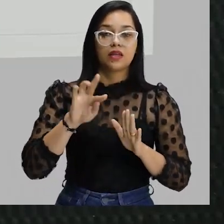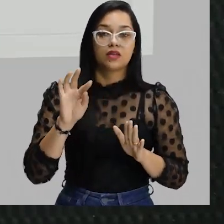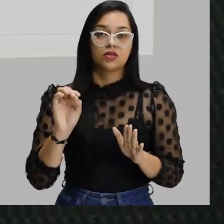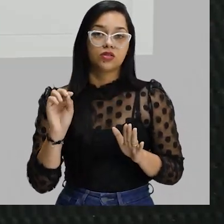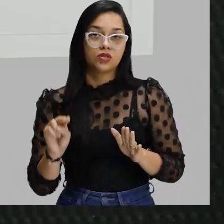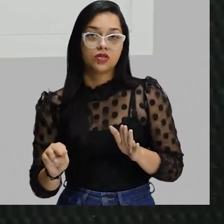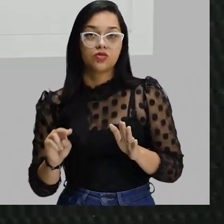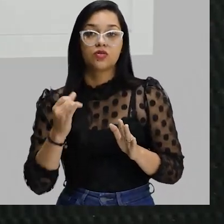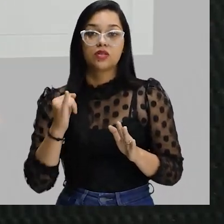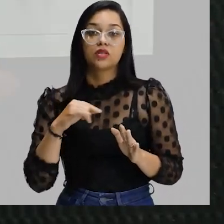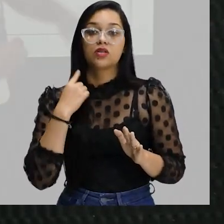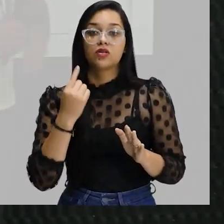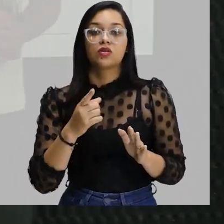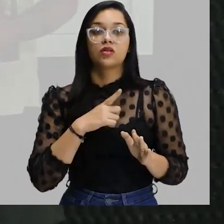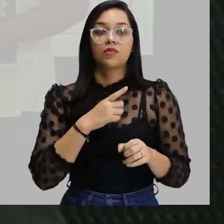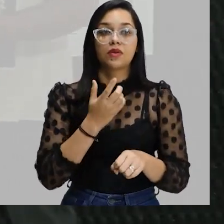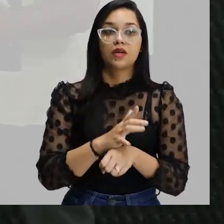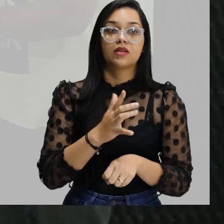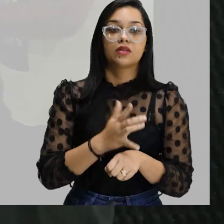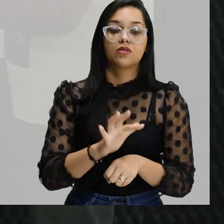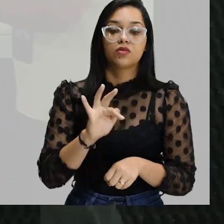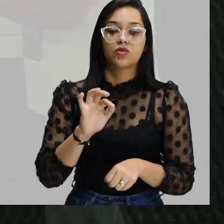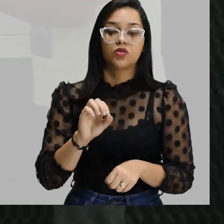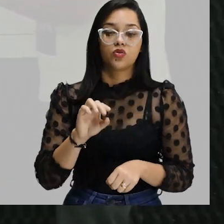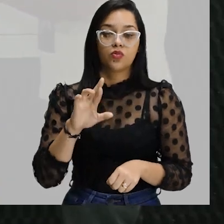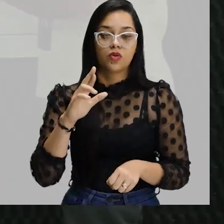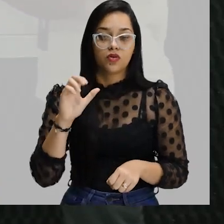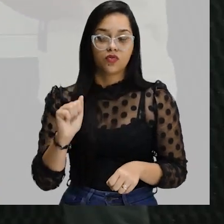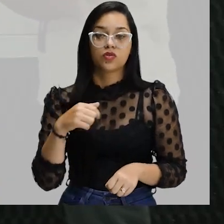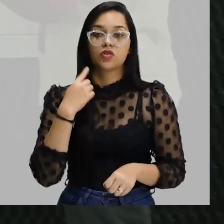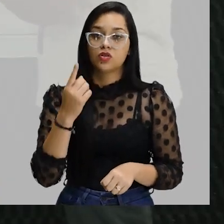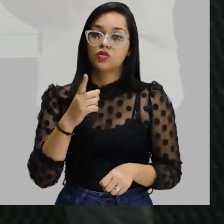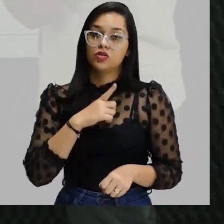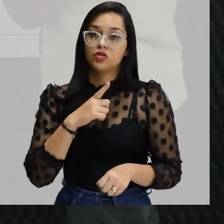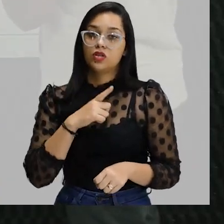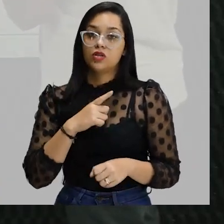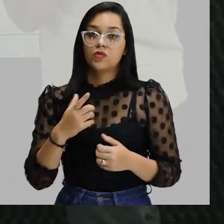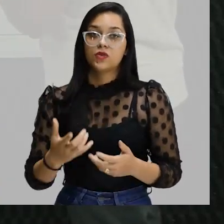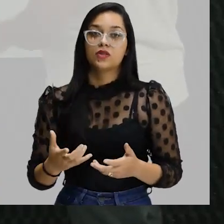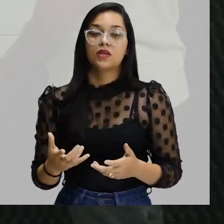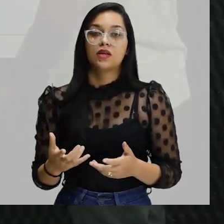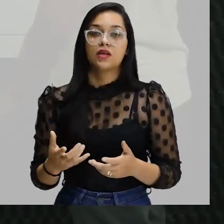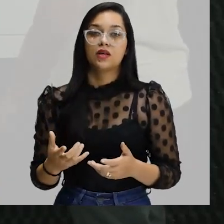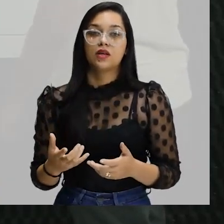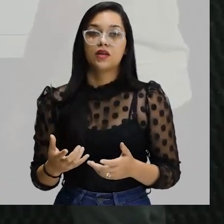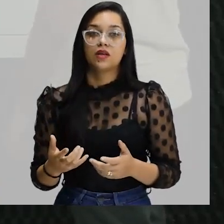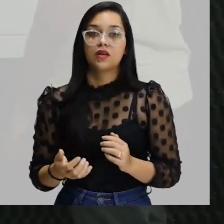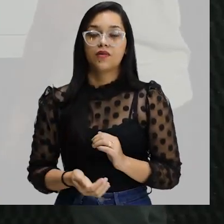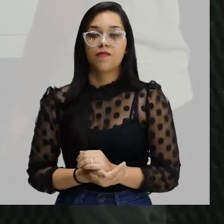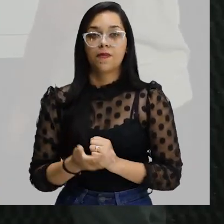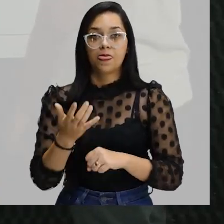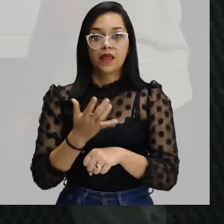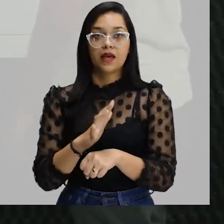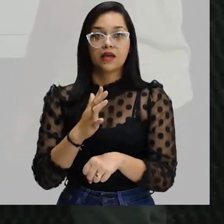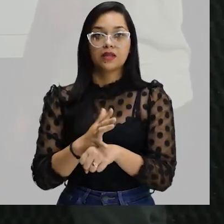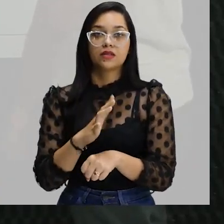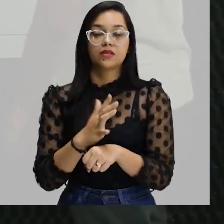tá ok? Se nós temos a ação de uma força, nós temos, né, de uma aceleração, desculpa, nós temos também a